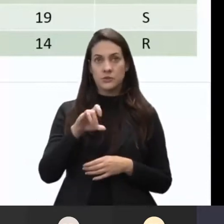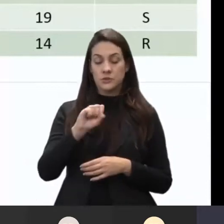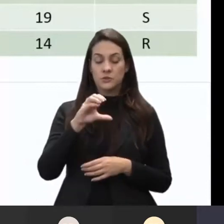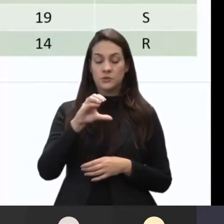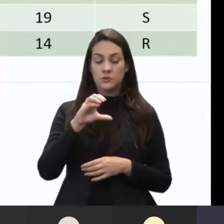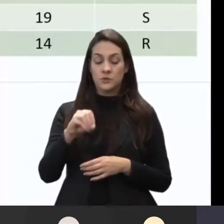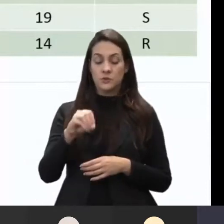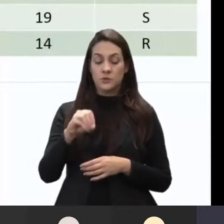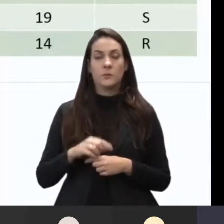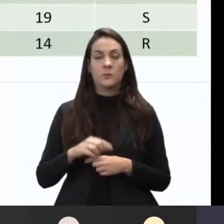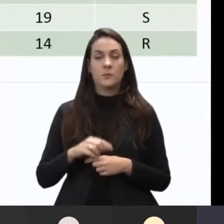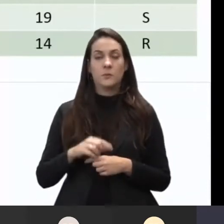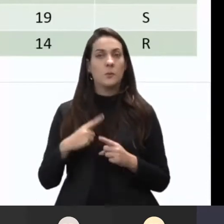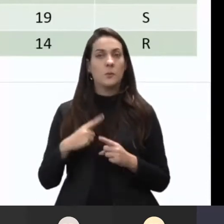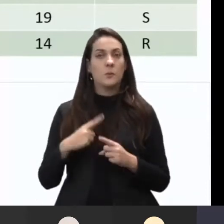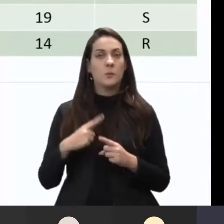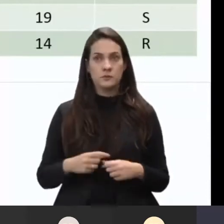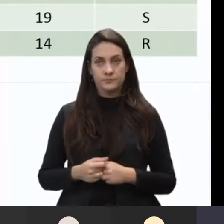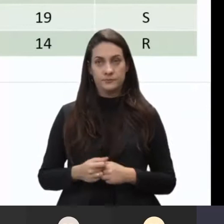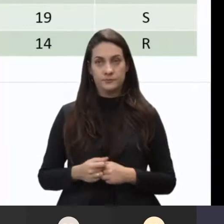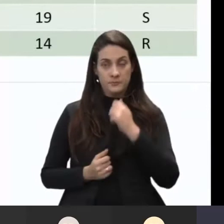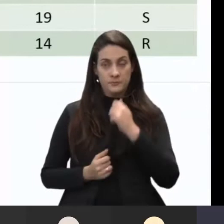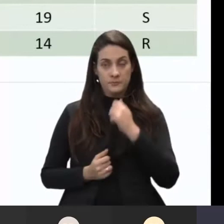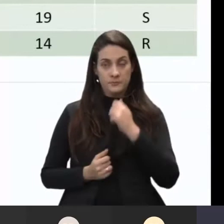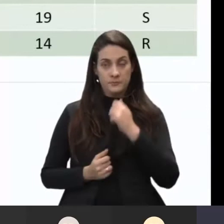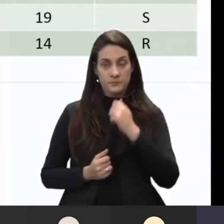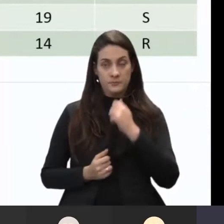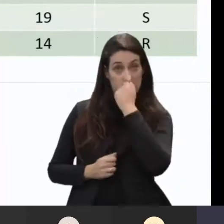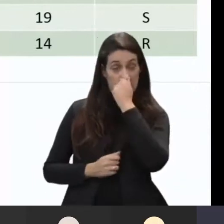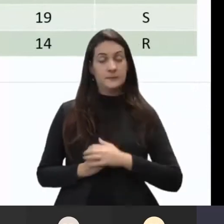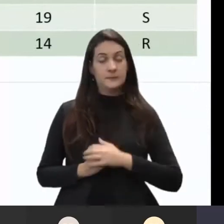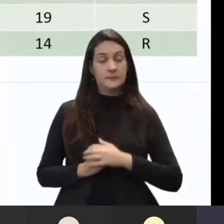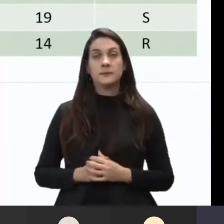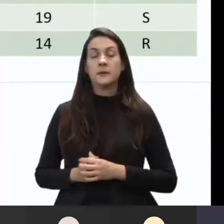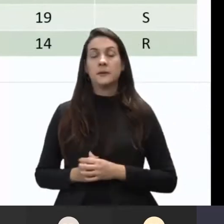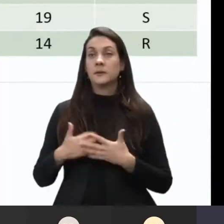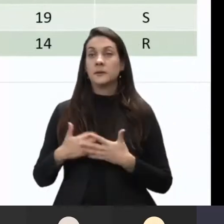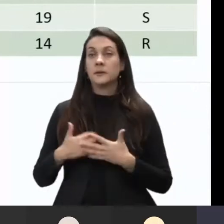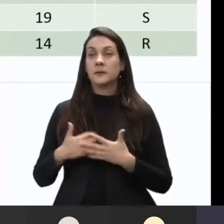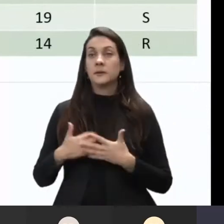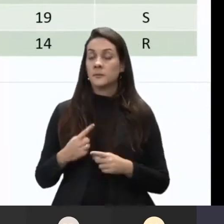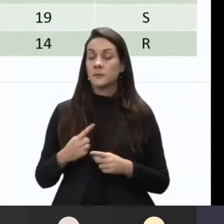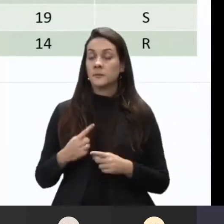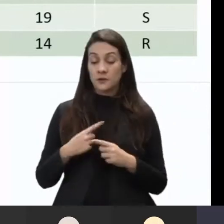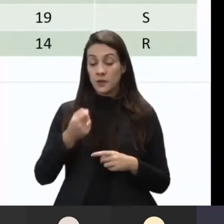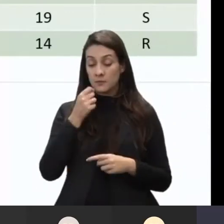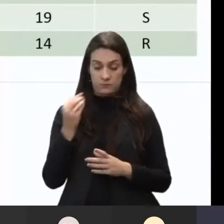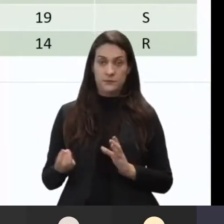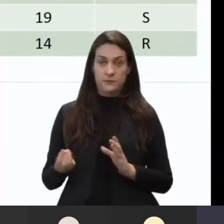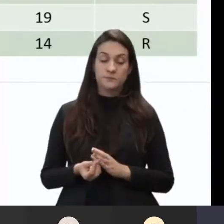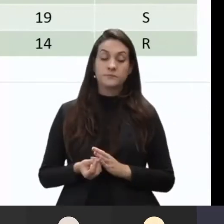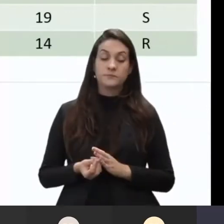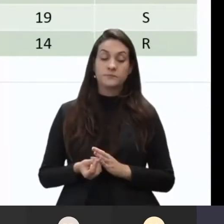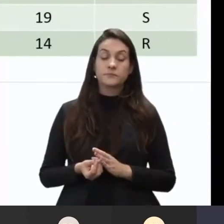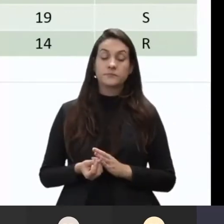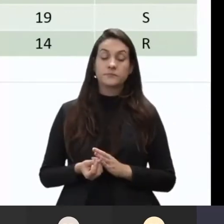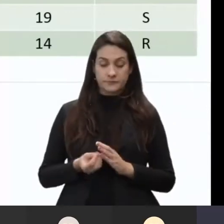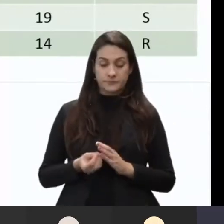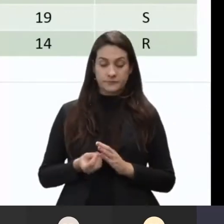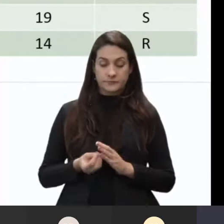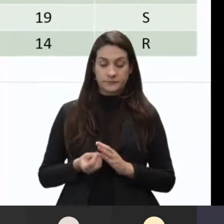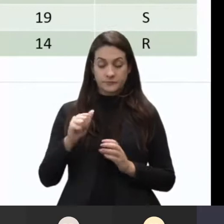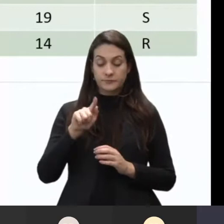de discodifusão porque, basicamente, o que acontece aqui? O antibiótico que foi depositado sobre a superfície